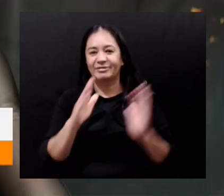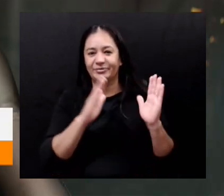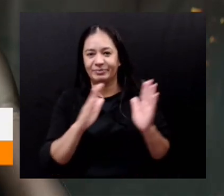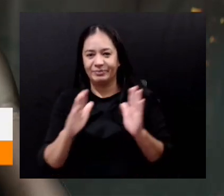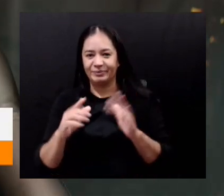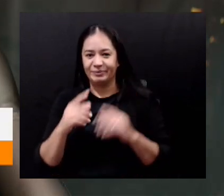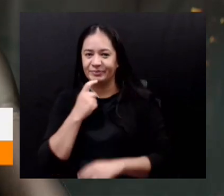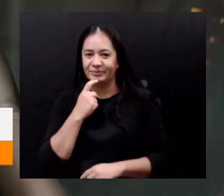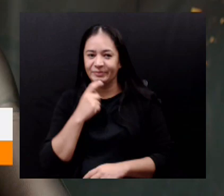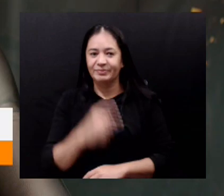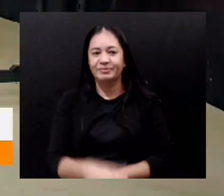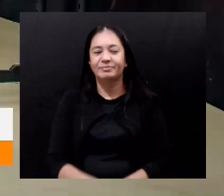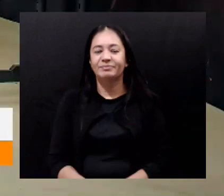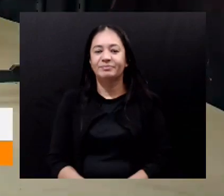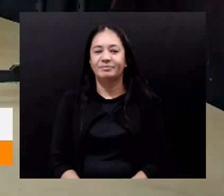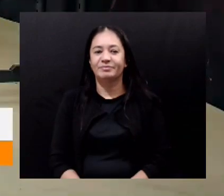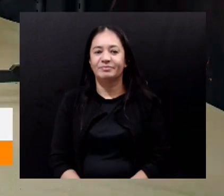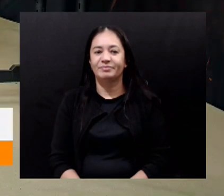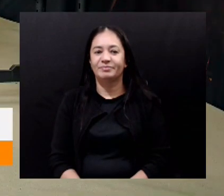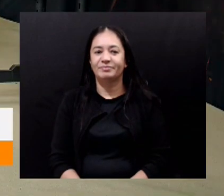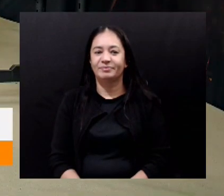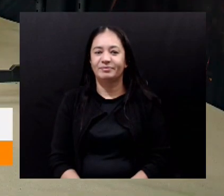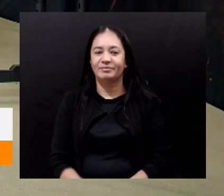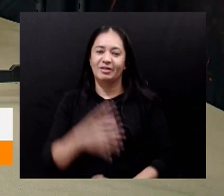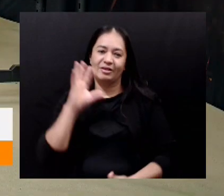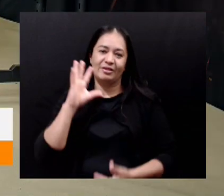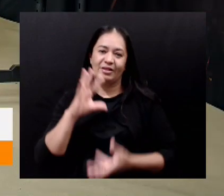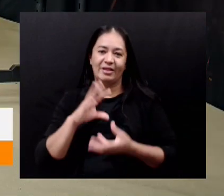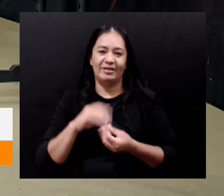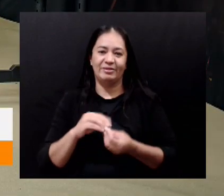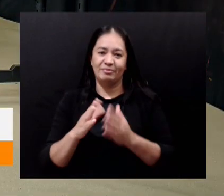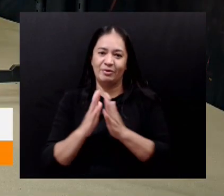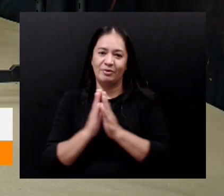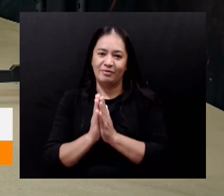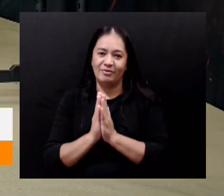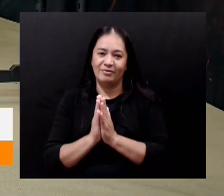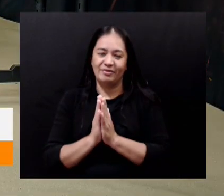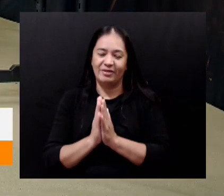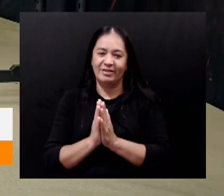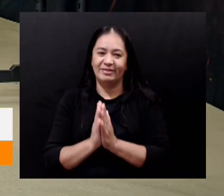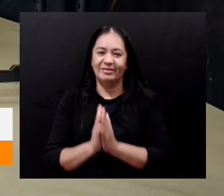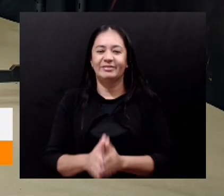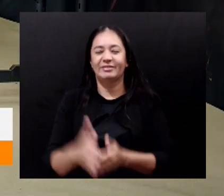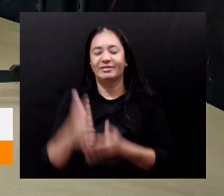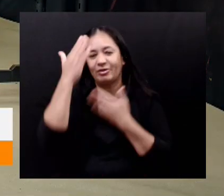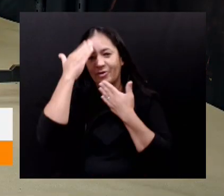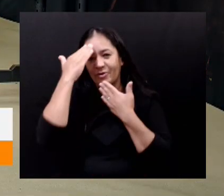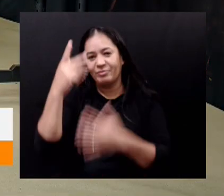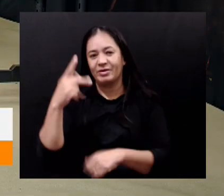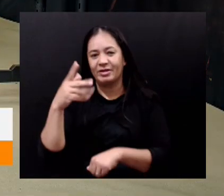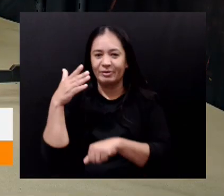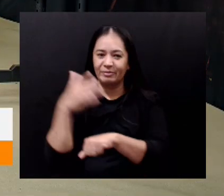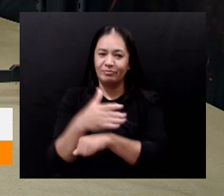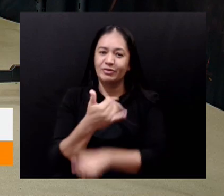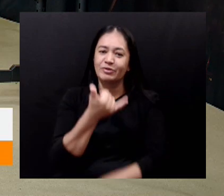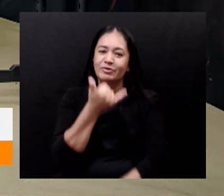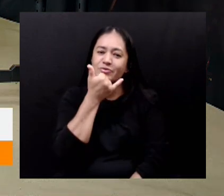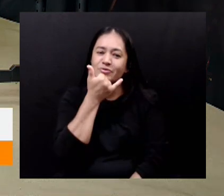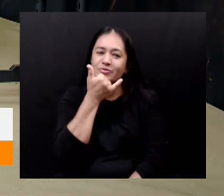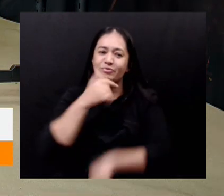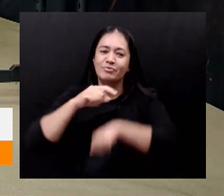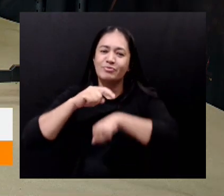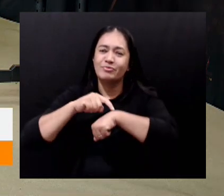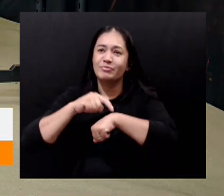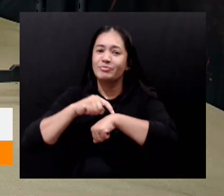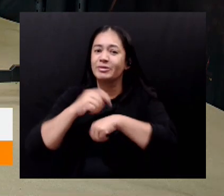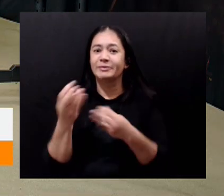Então, considerações finais, doutora. Muito obrigada pela sua participação. Desculpa aí pelo tempo tão rápido.